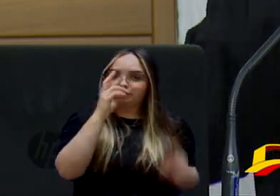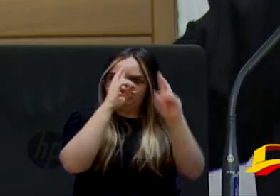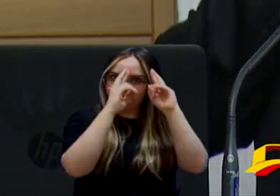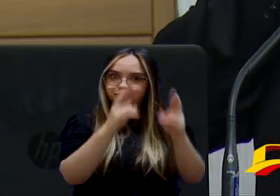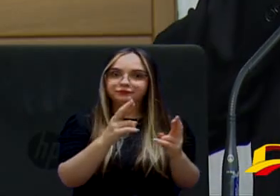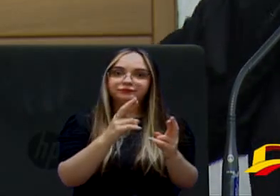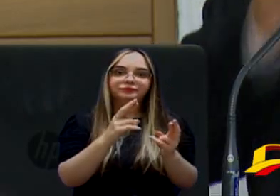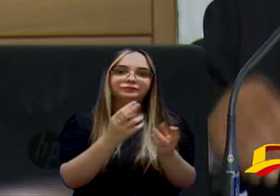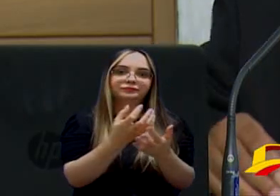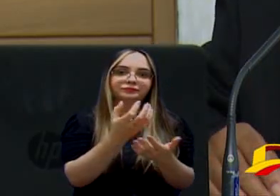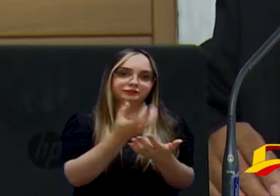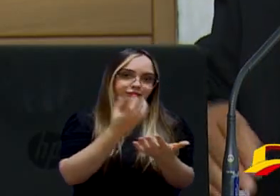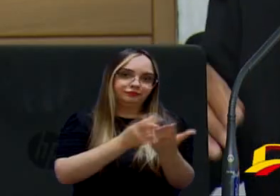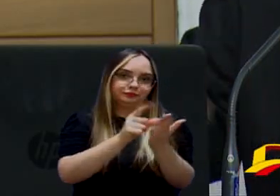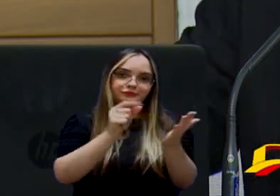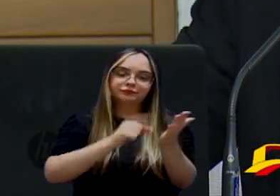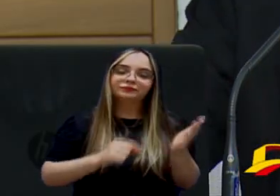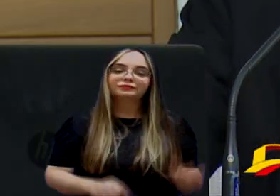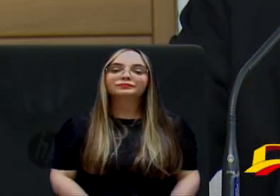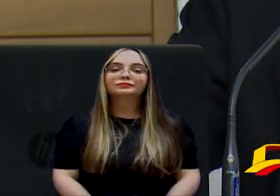os destaques